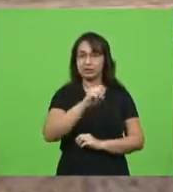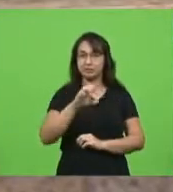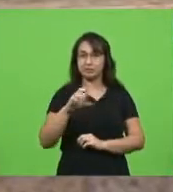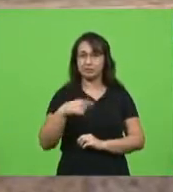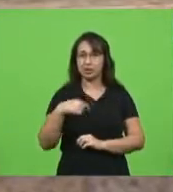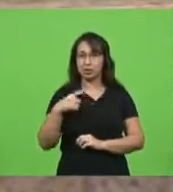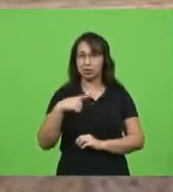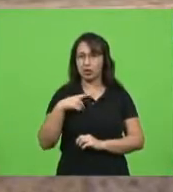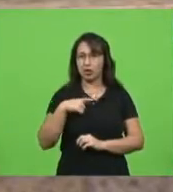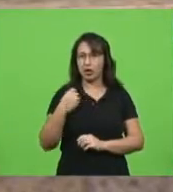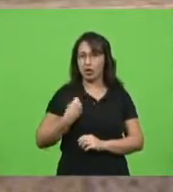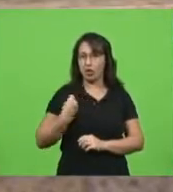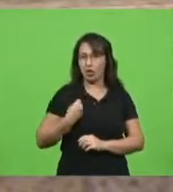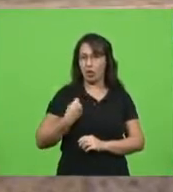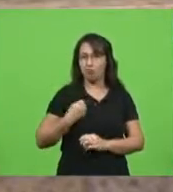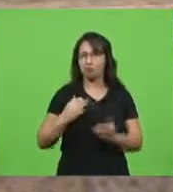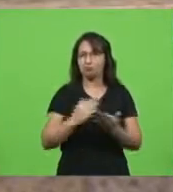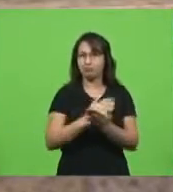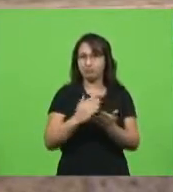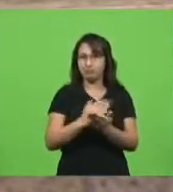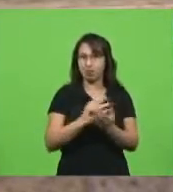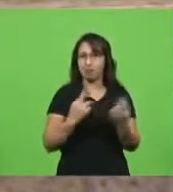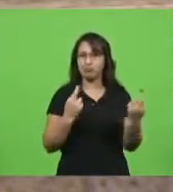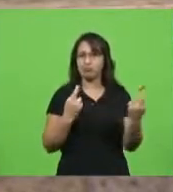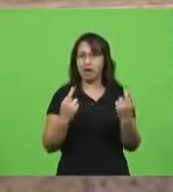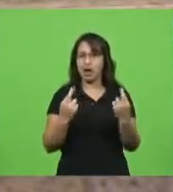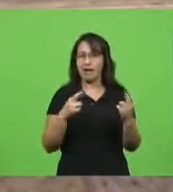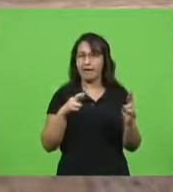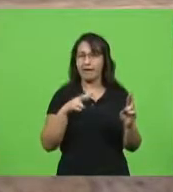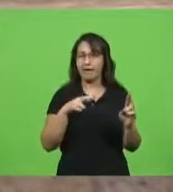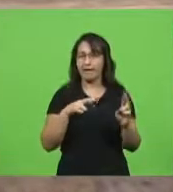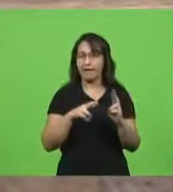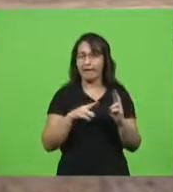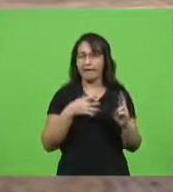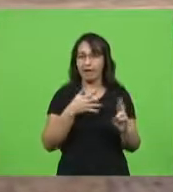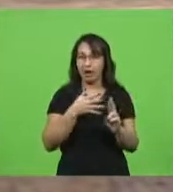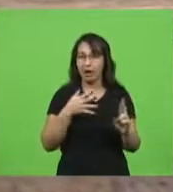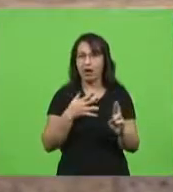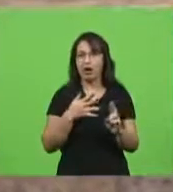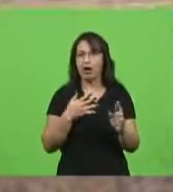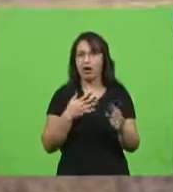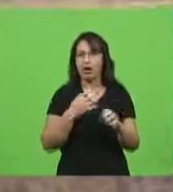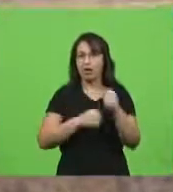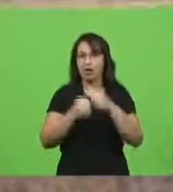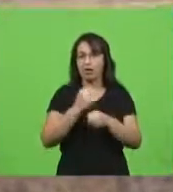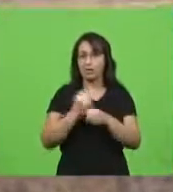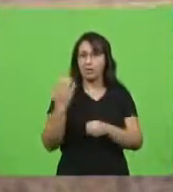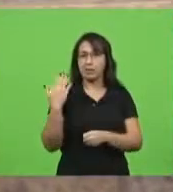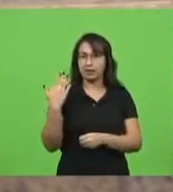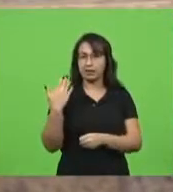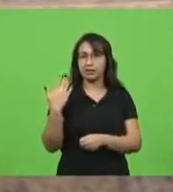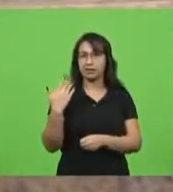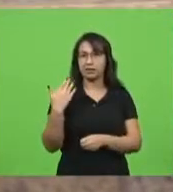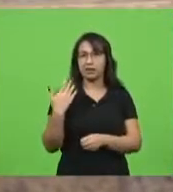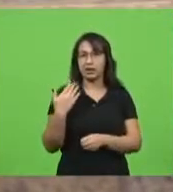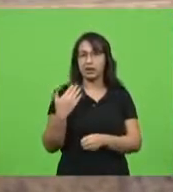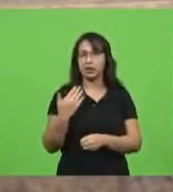ideia, este ano em relação ao ano passado, nós já tivemos 60% de redução de lesões corporais seguidas de